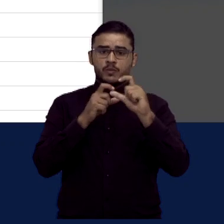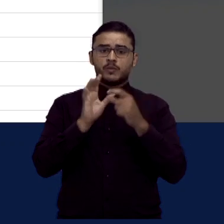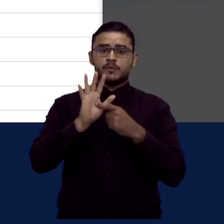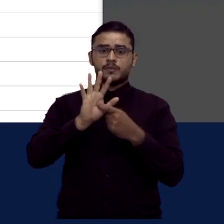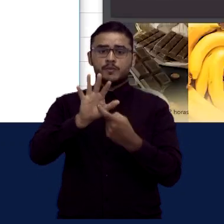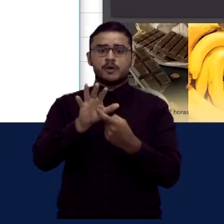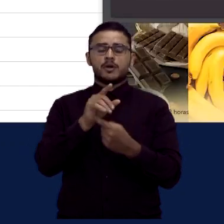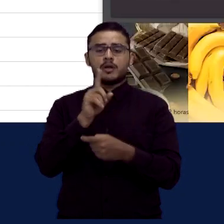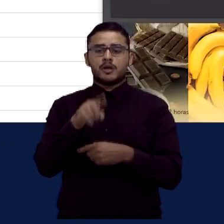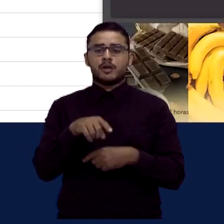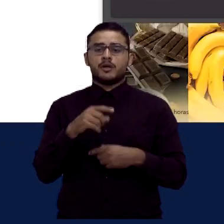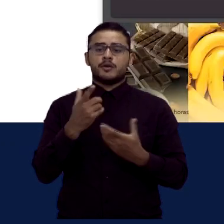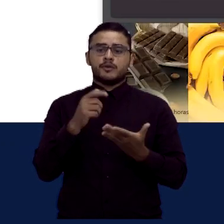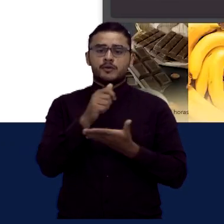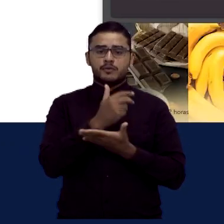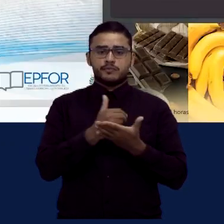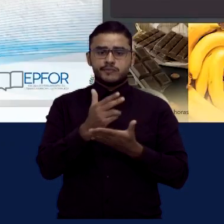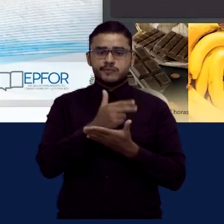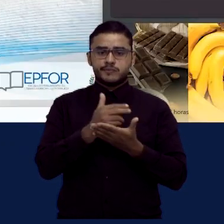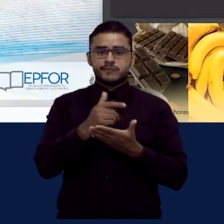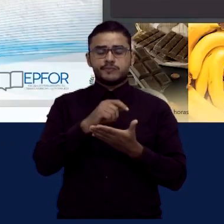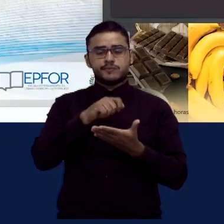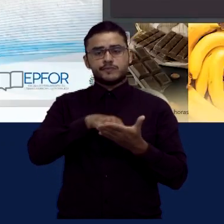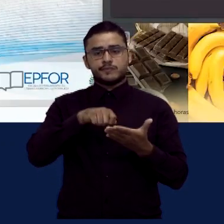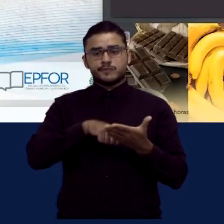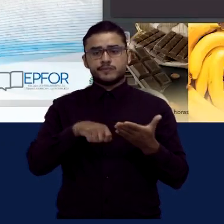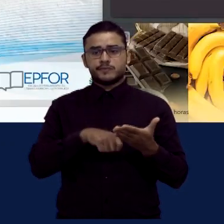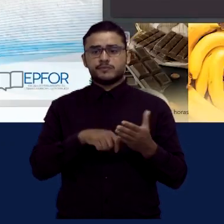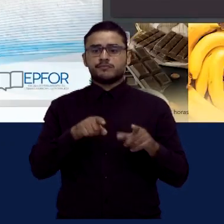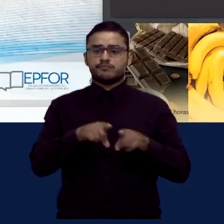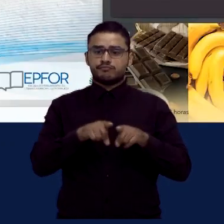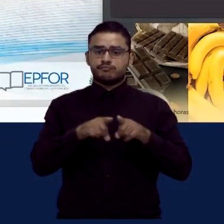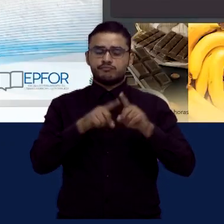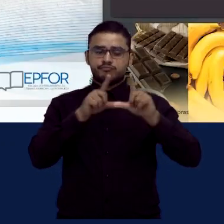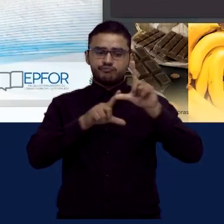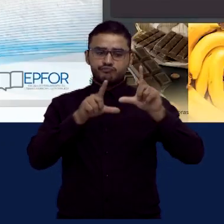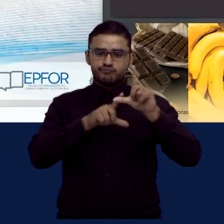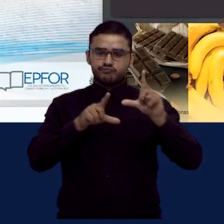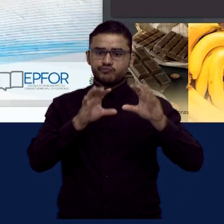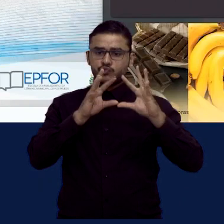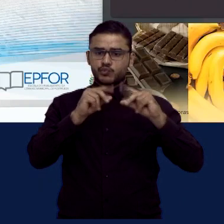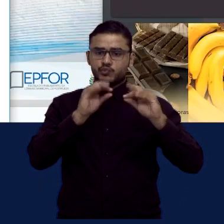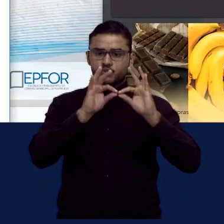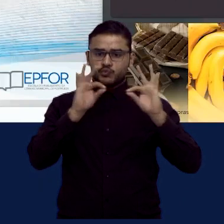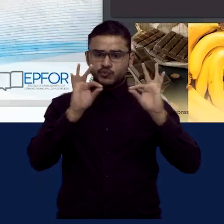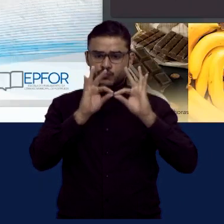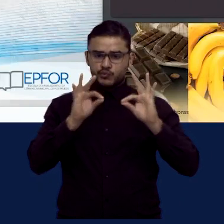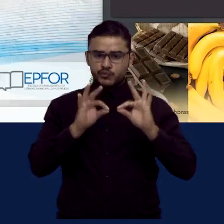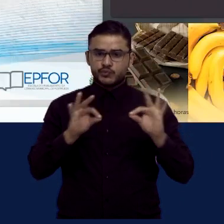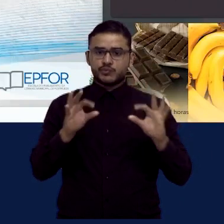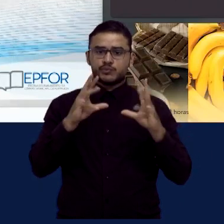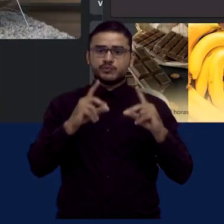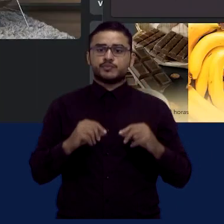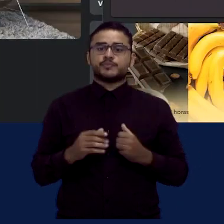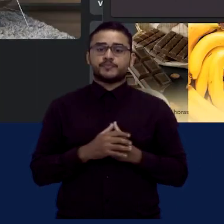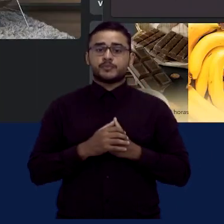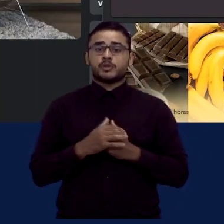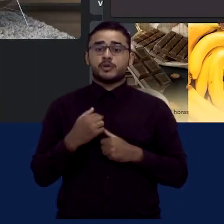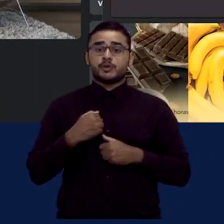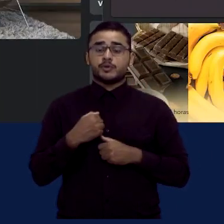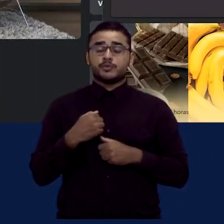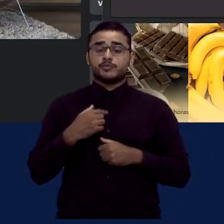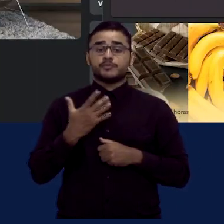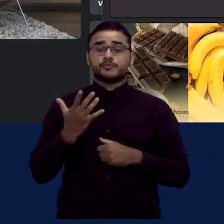palestra. Já trabalhei como diagramador de quadrinhos e de livros também, mas em 2020 eu lancei meu primeiro